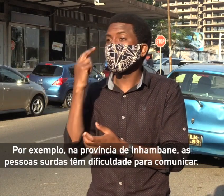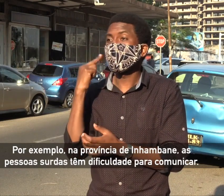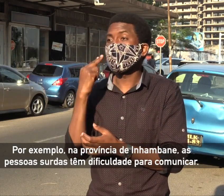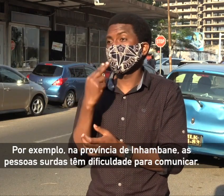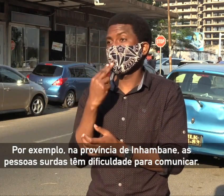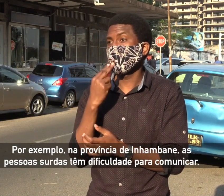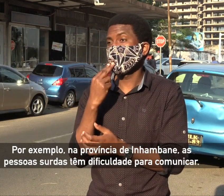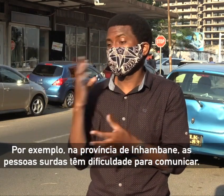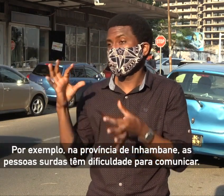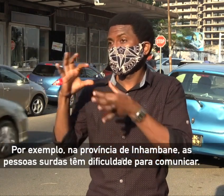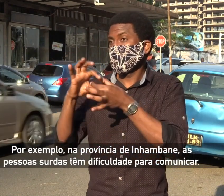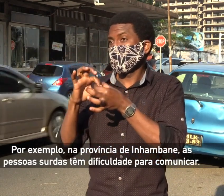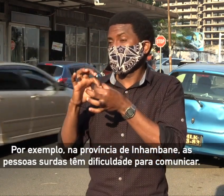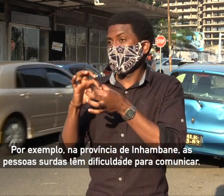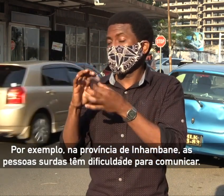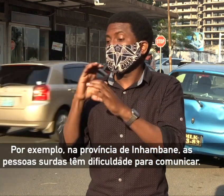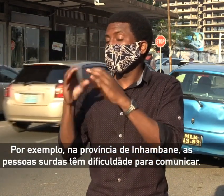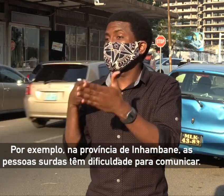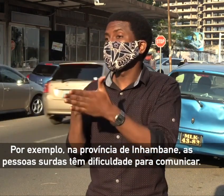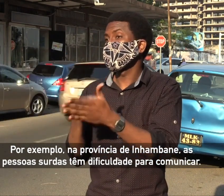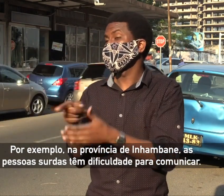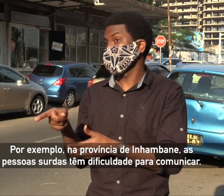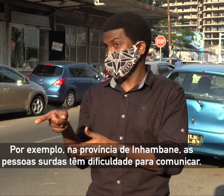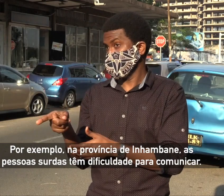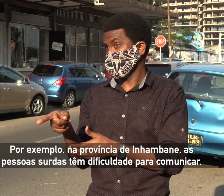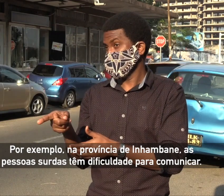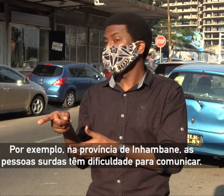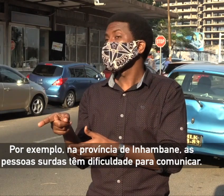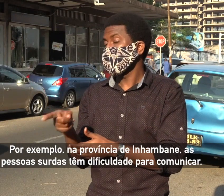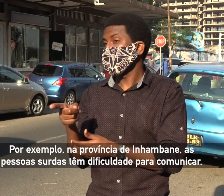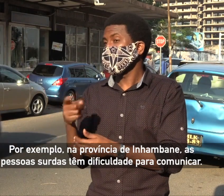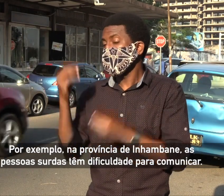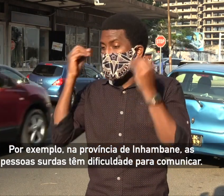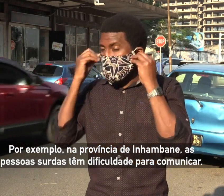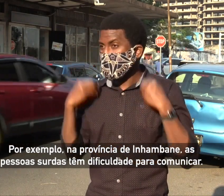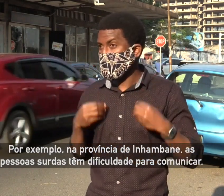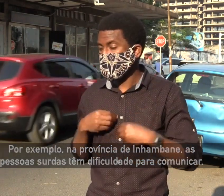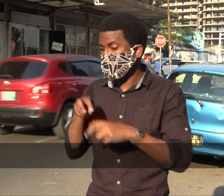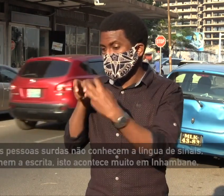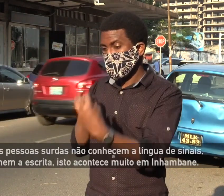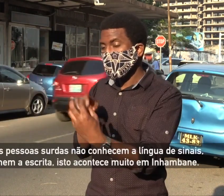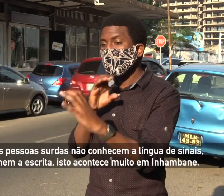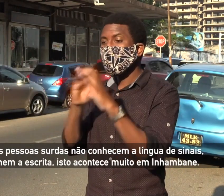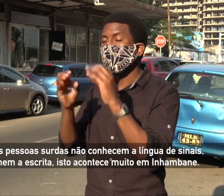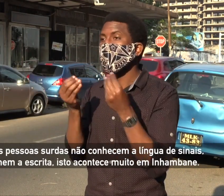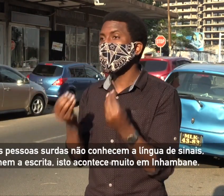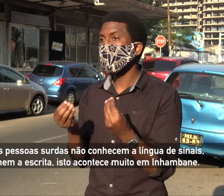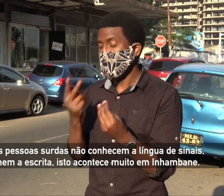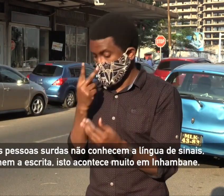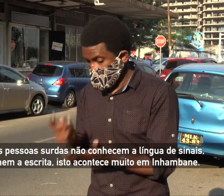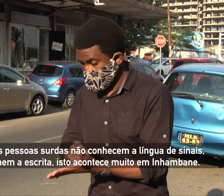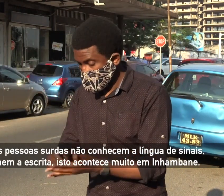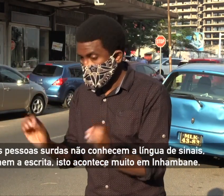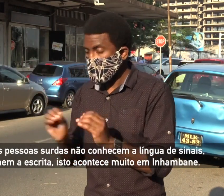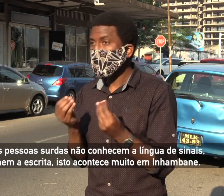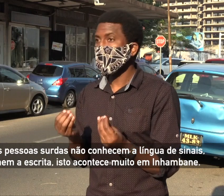a província de Inhambane, as pessoas surdas têm tido dificuldade em se comunicar. Essas pessoas